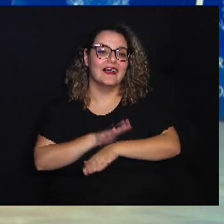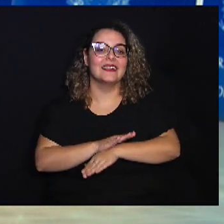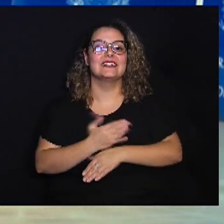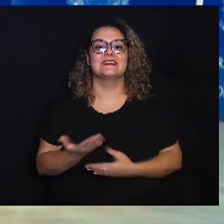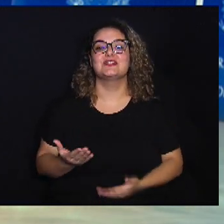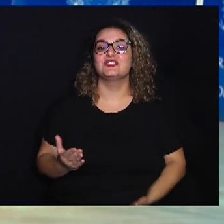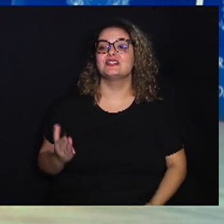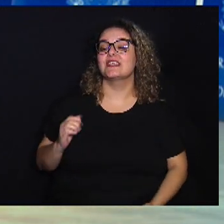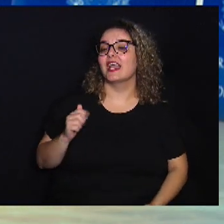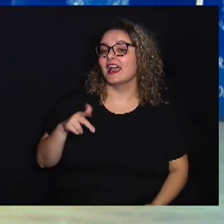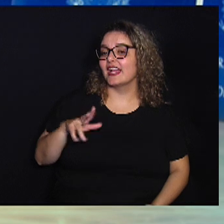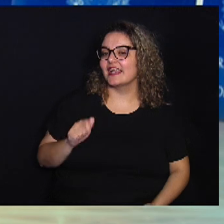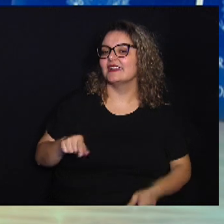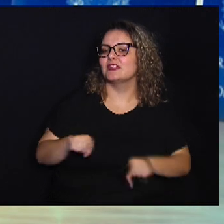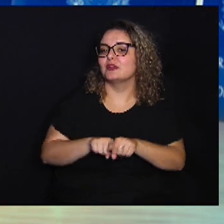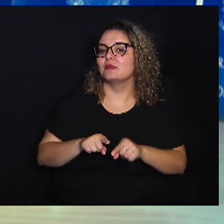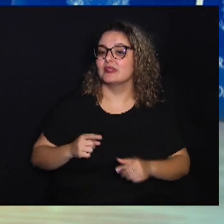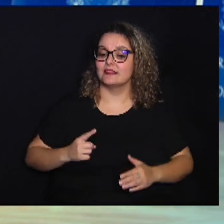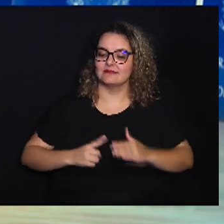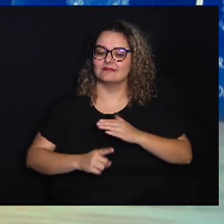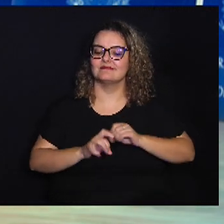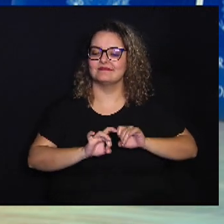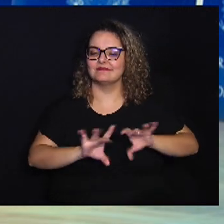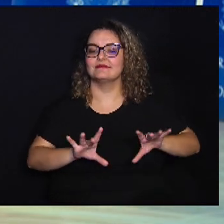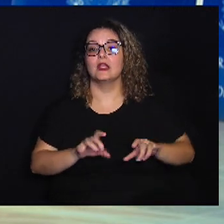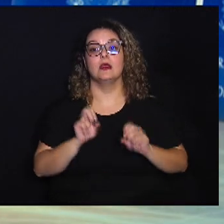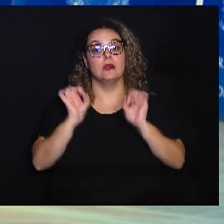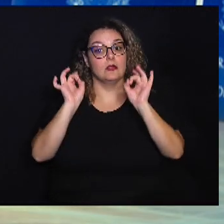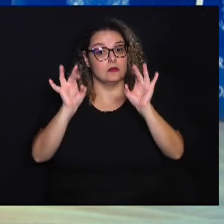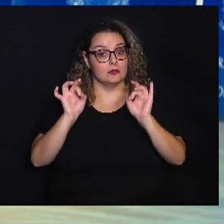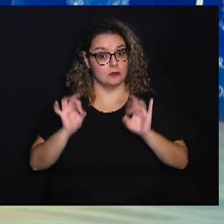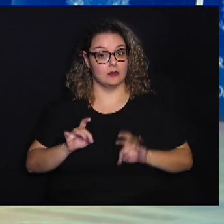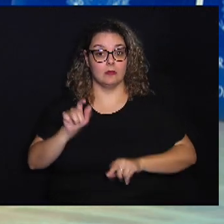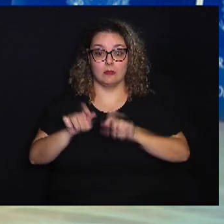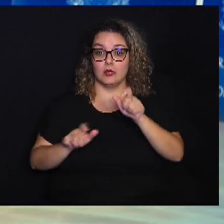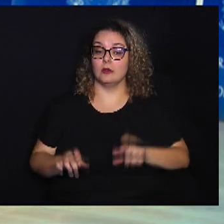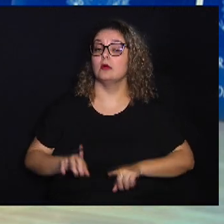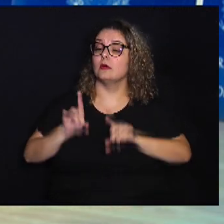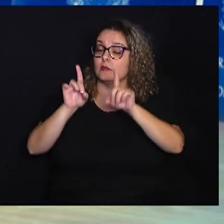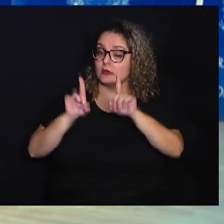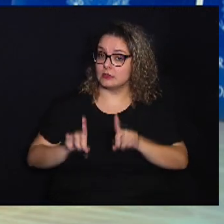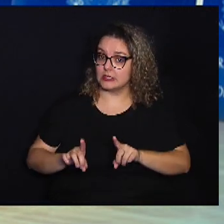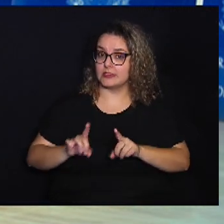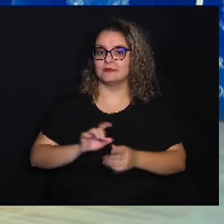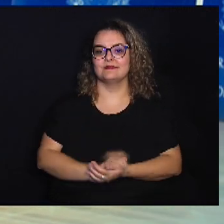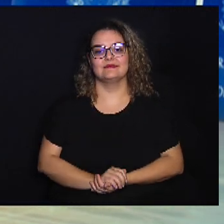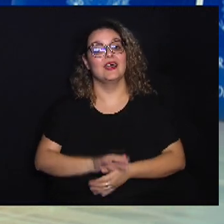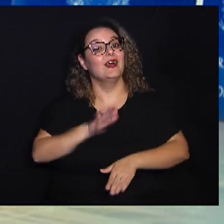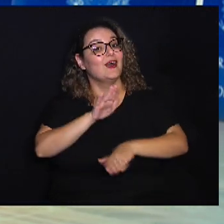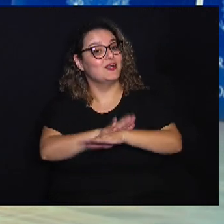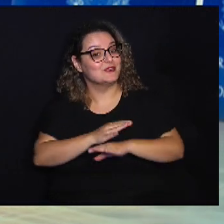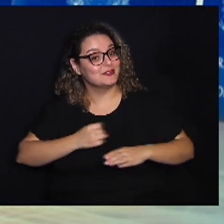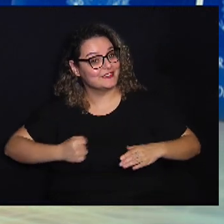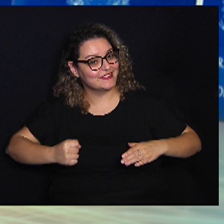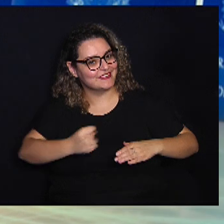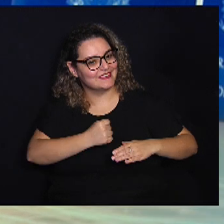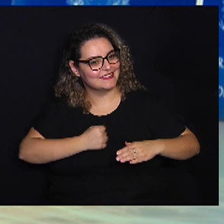de mercadoria, vaga exclusiva para pessoas com deficiência, ajudante de